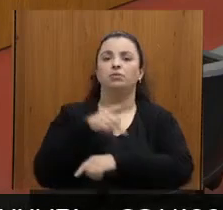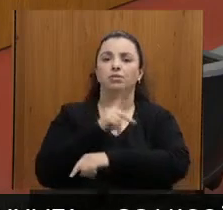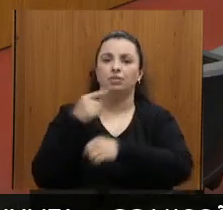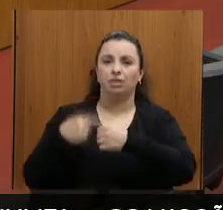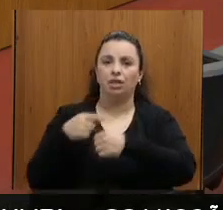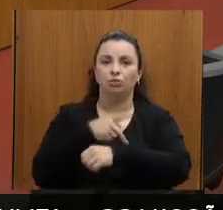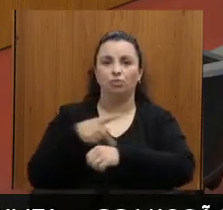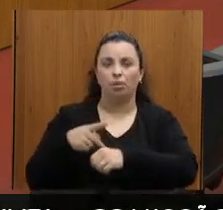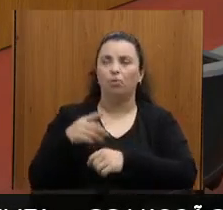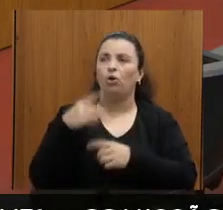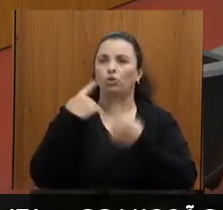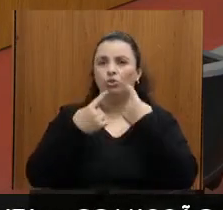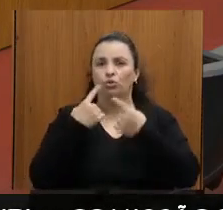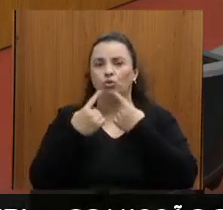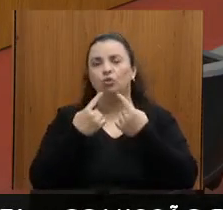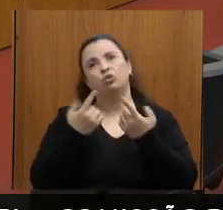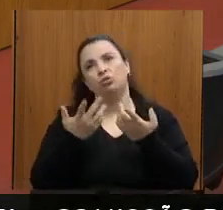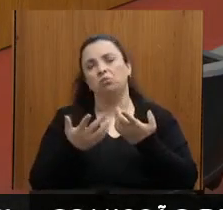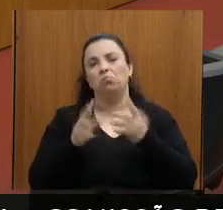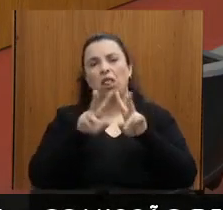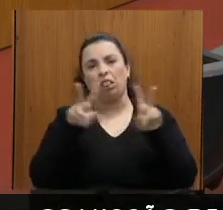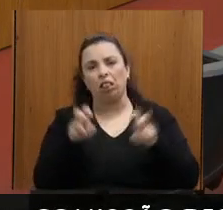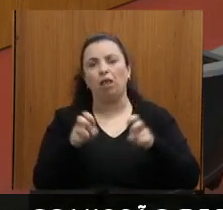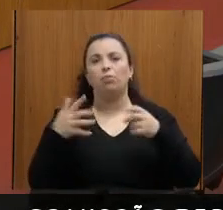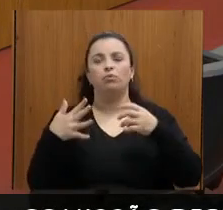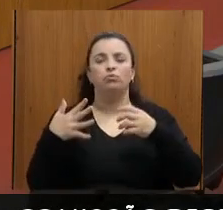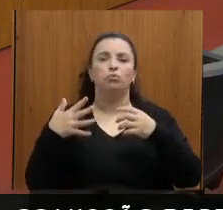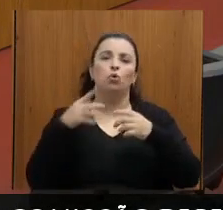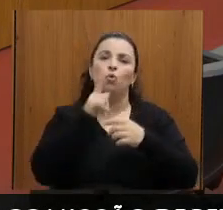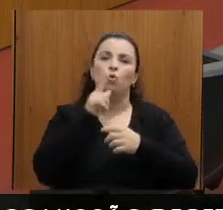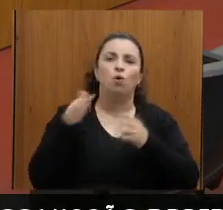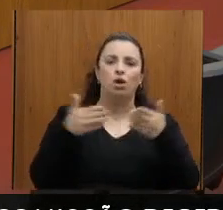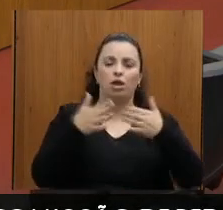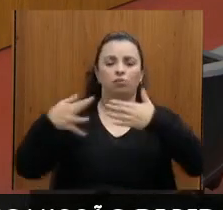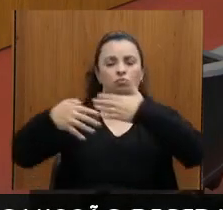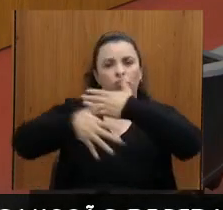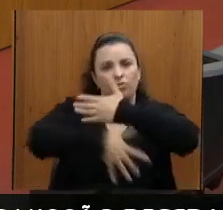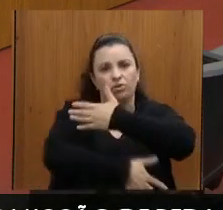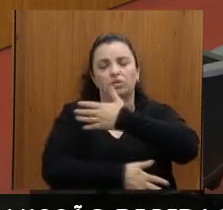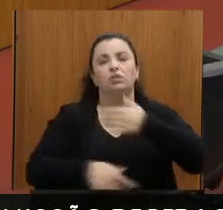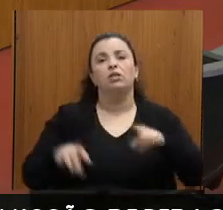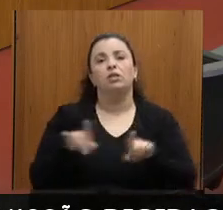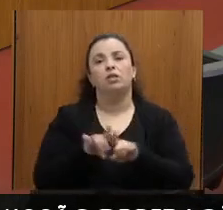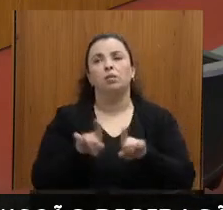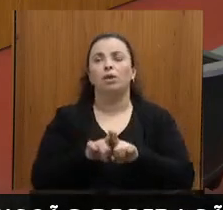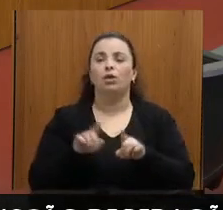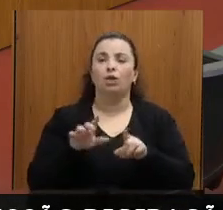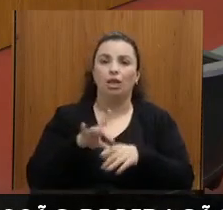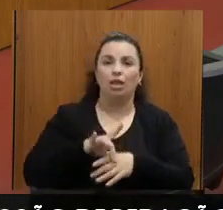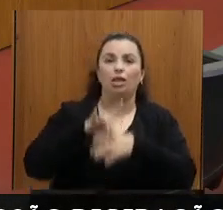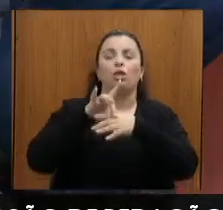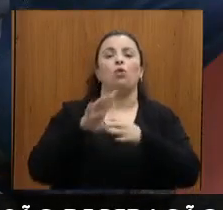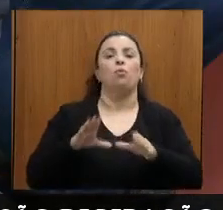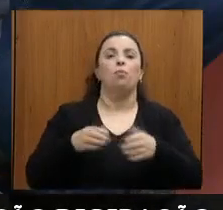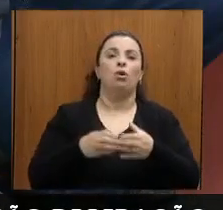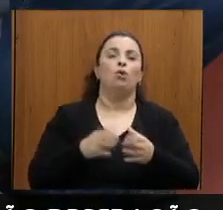para discutir o Rio e São Francisco, e anunciei a presença também do líder do Bloco Democracia e Luta,